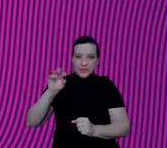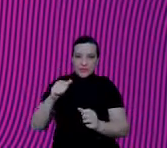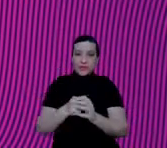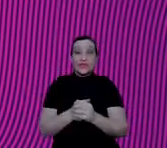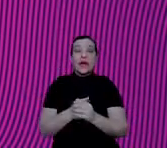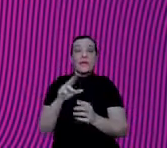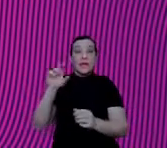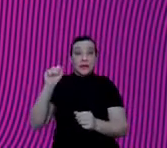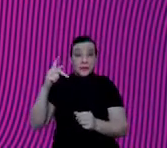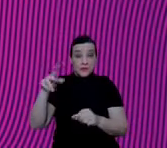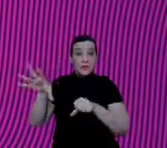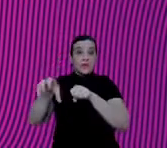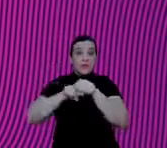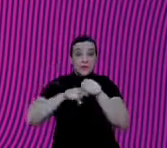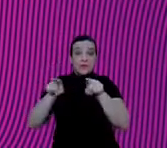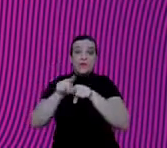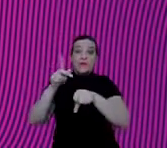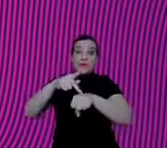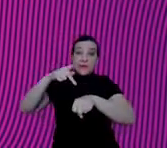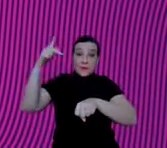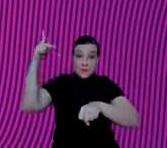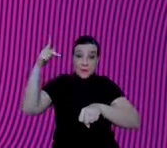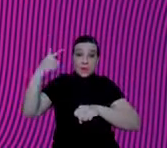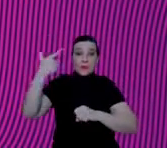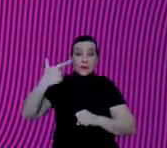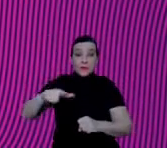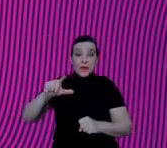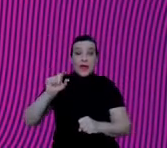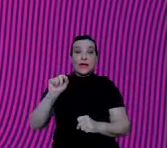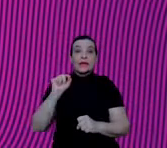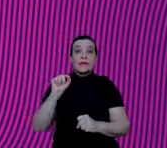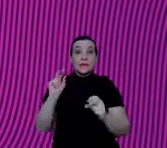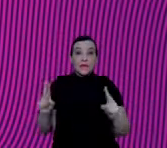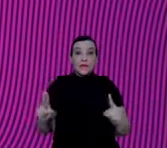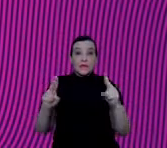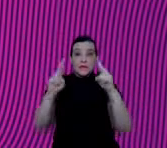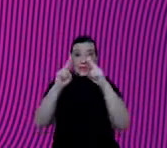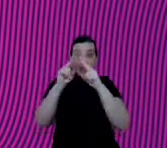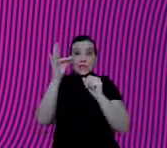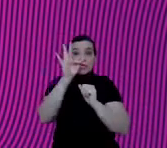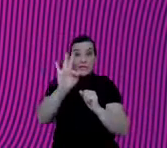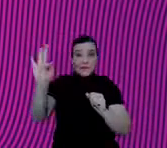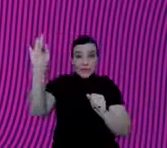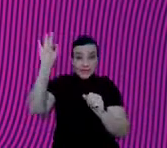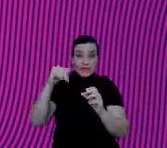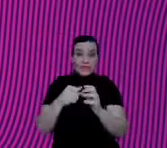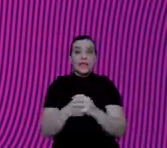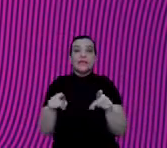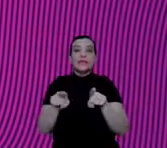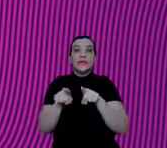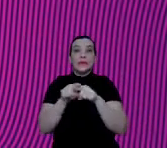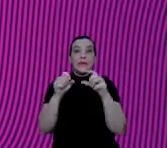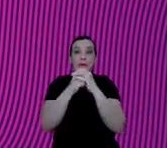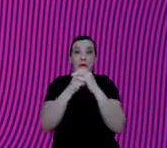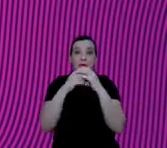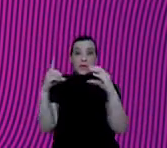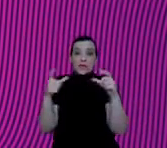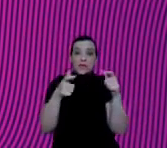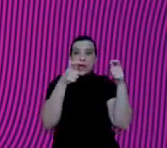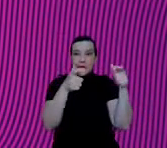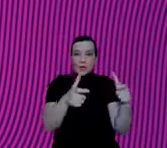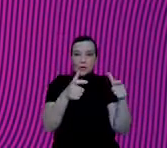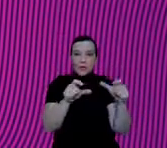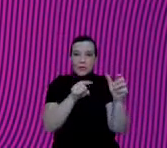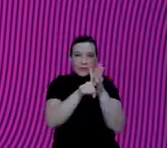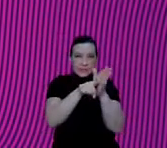pós-doutorado em neurologia pela USP e pela Universidade de Grenoble, na França. Ele coordena o Ambulatório de Estimulação Cerebral Profunda do